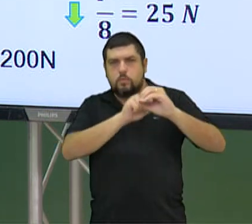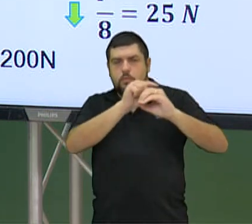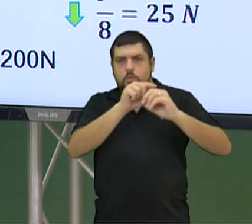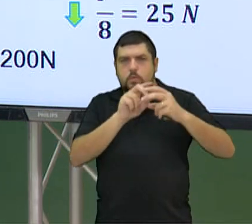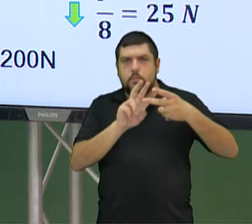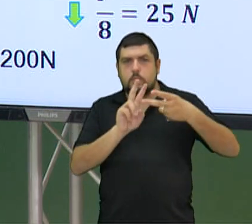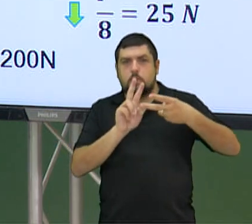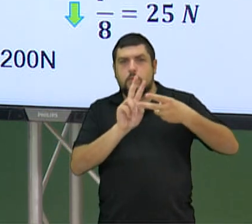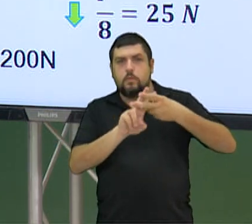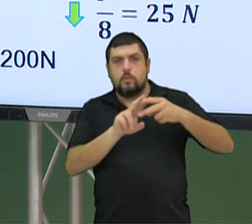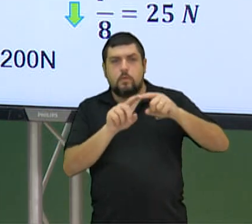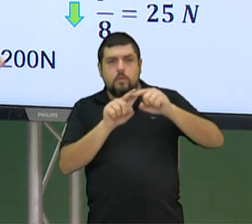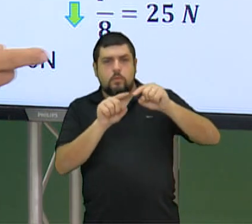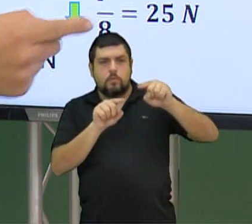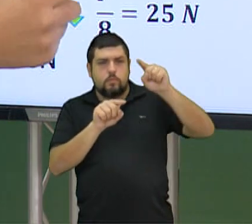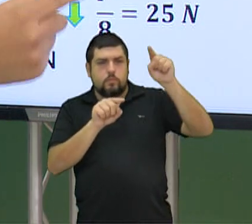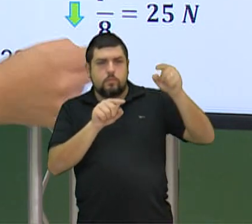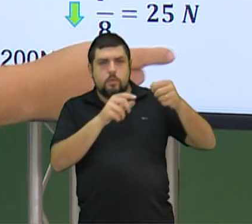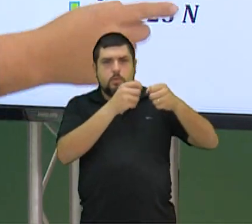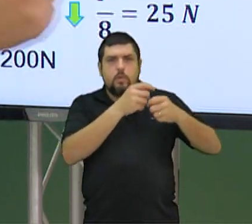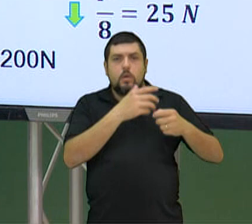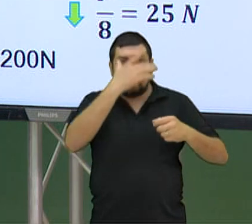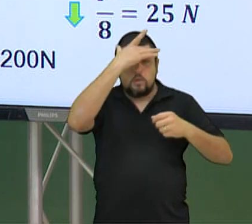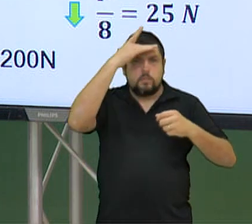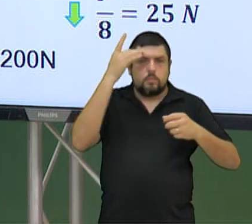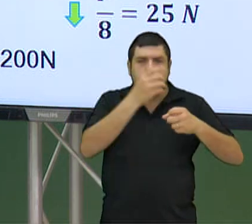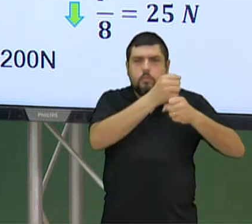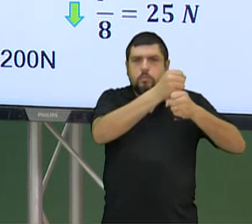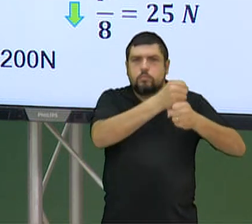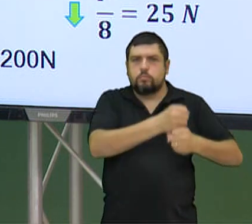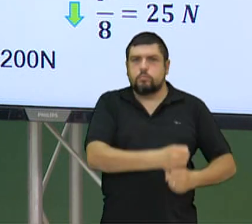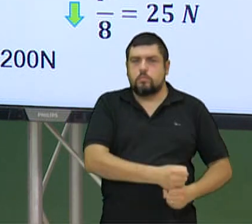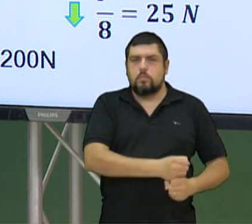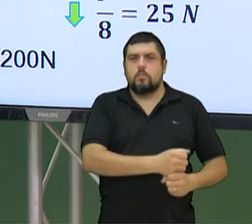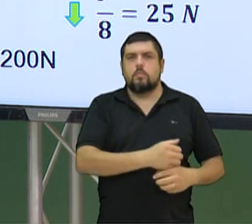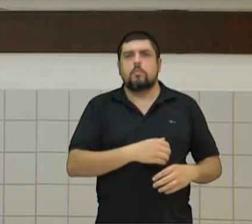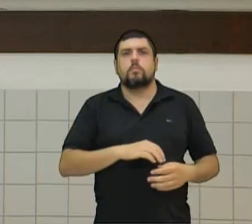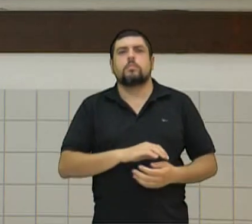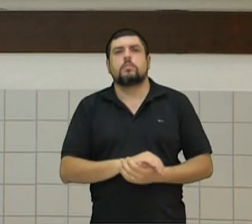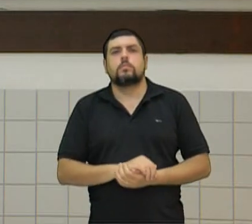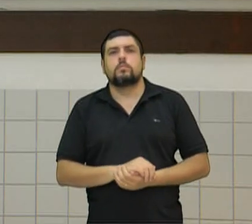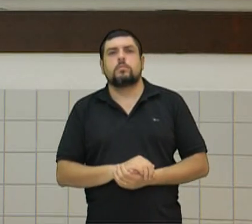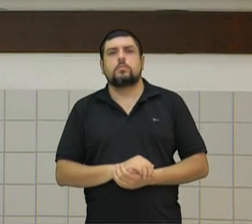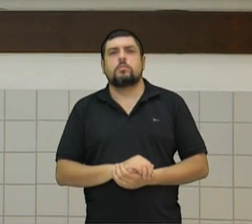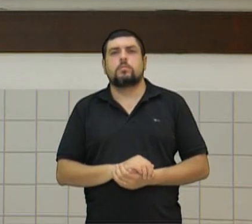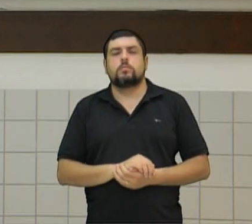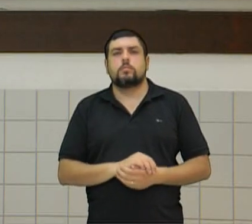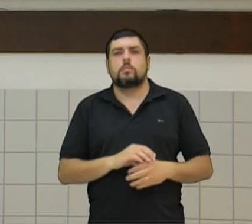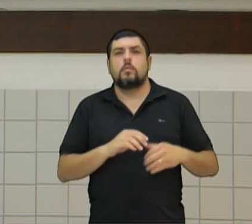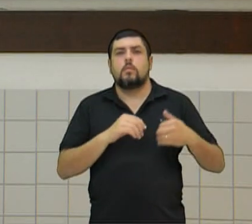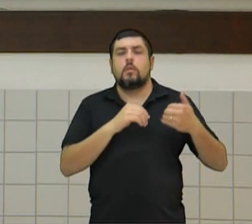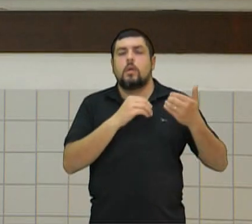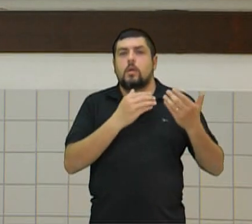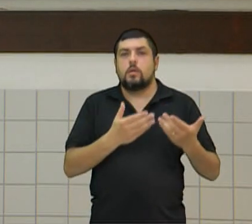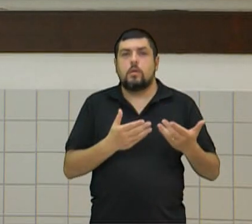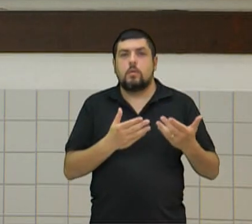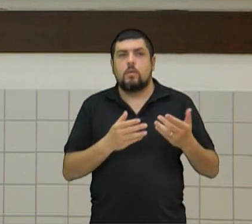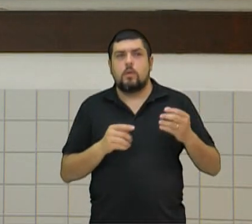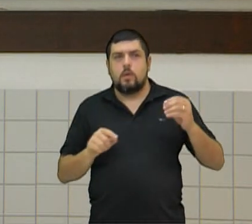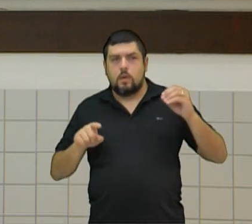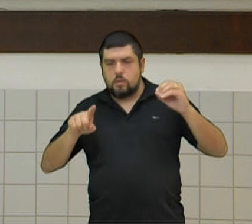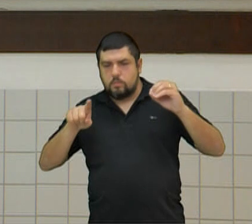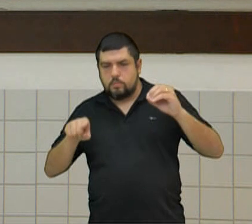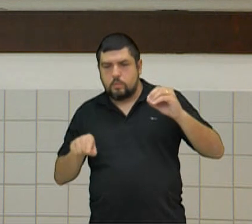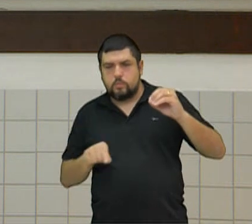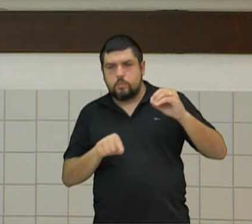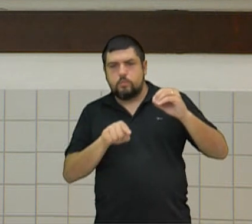puxada pela pessoa. Ou seja, nessa situação que eu estou demonstrando aqui, né, a força que eu estou fazendo nessa situação, ou seja, o